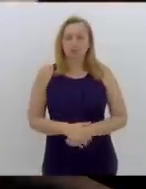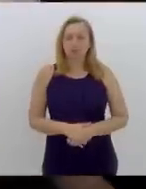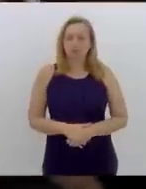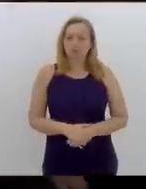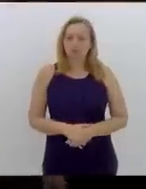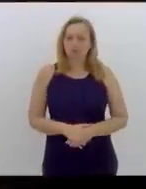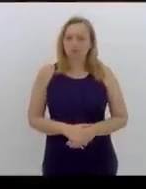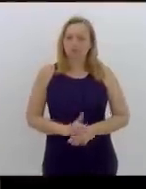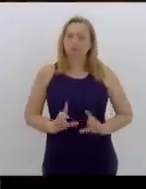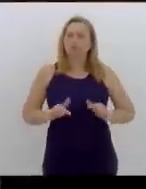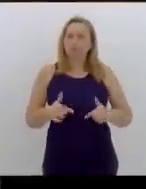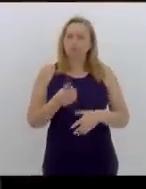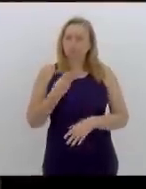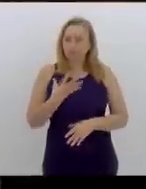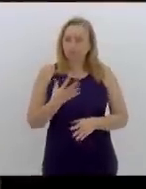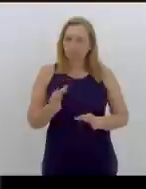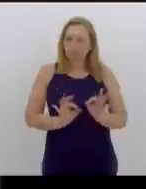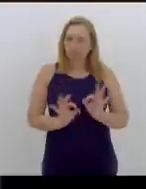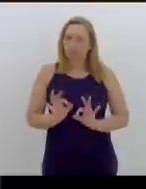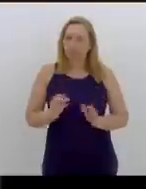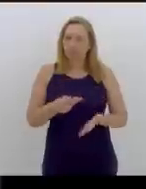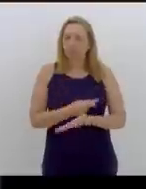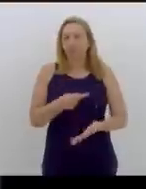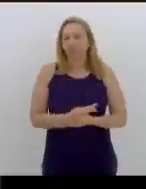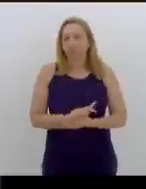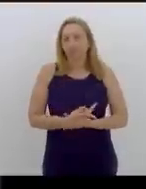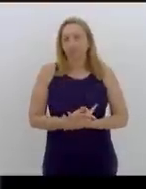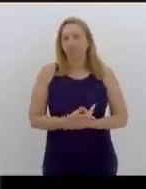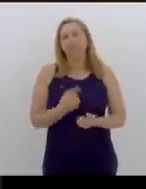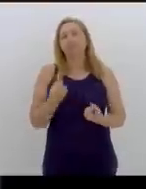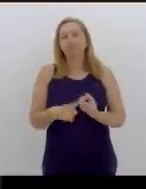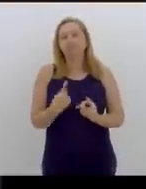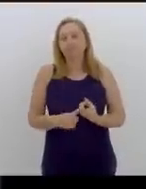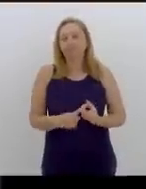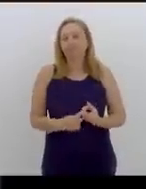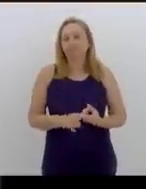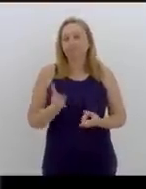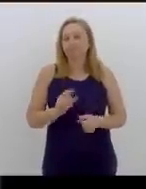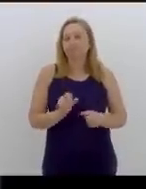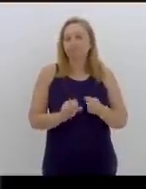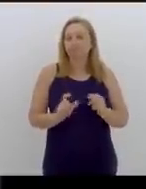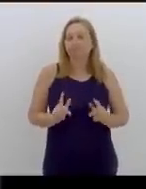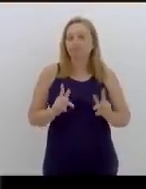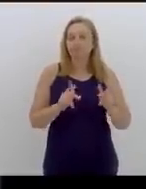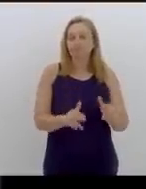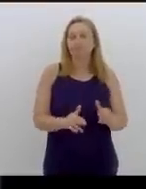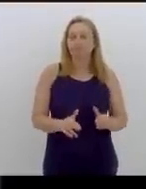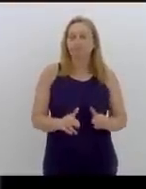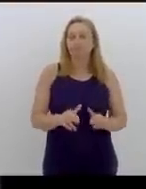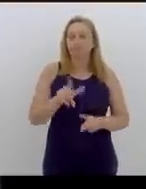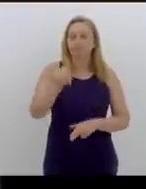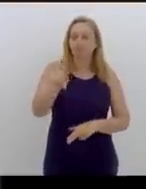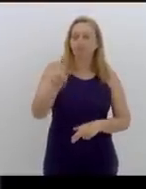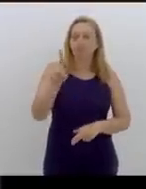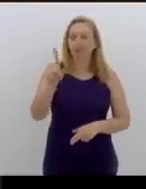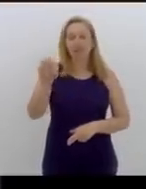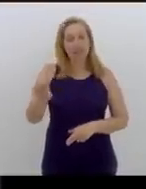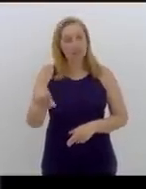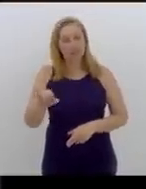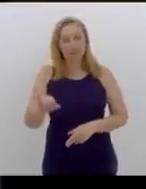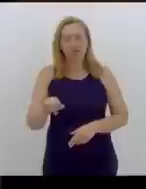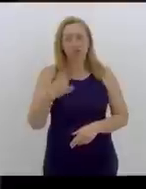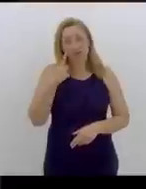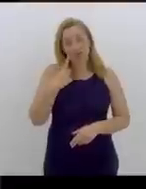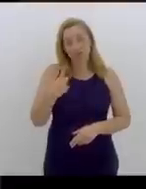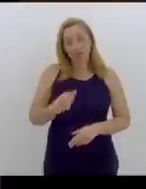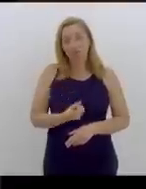fórmula é boa mas o preparo tá errado Por que que você não faz isso igual quando se dá o pai de é para ver a